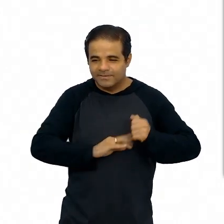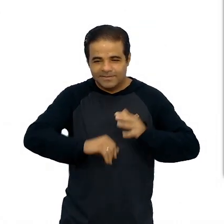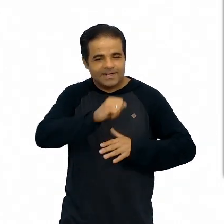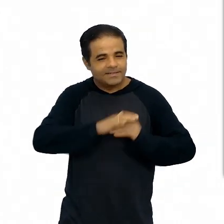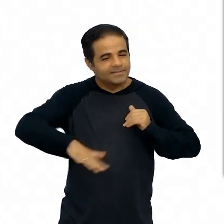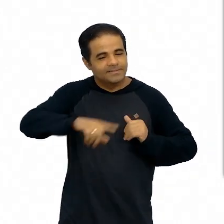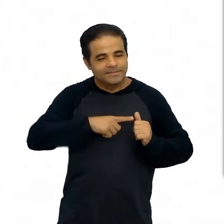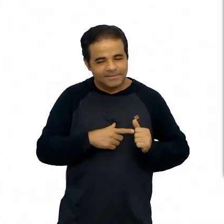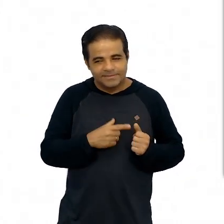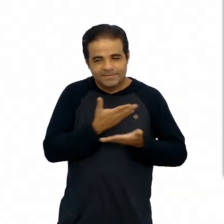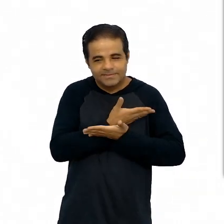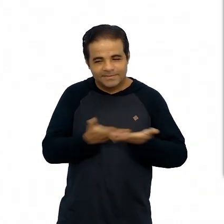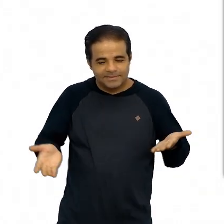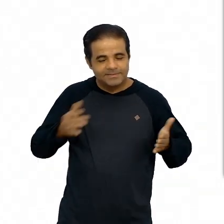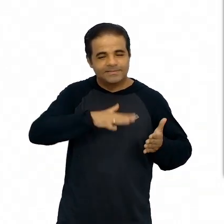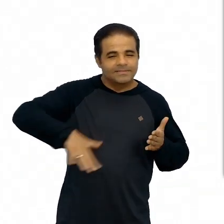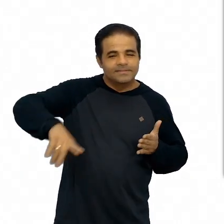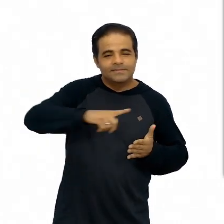medida utilizada.